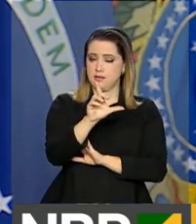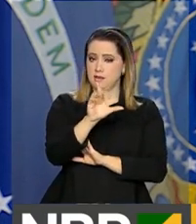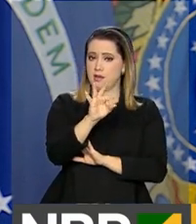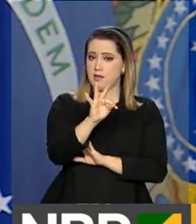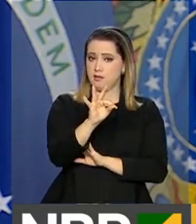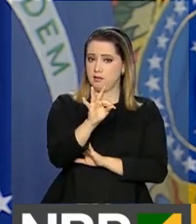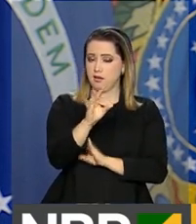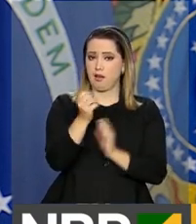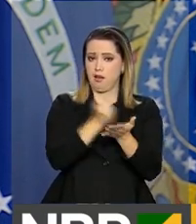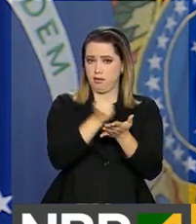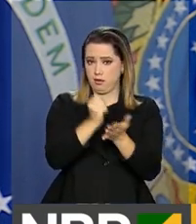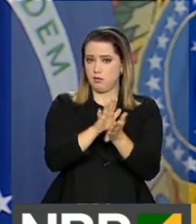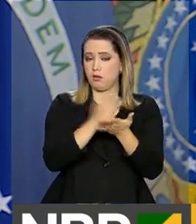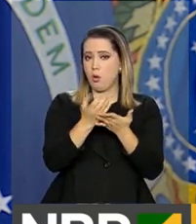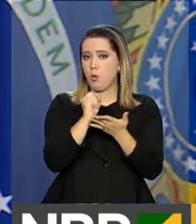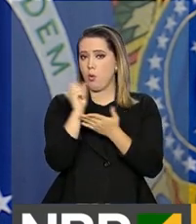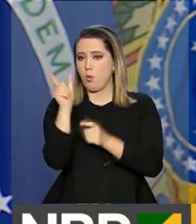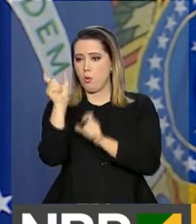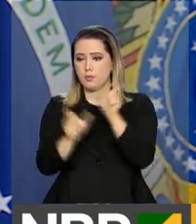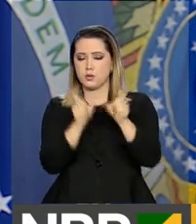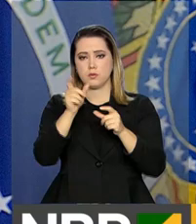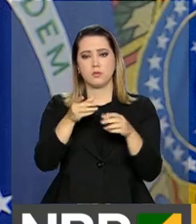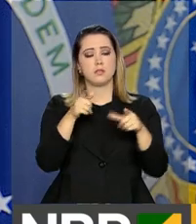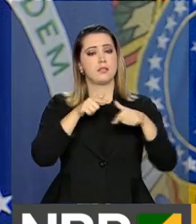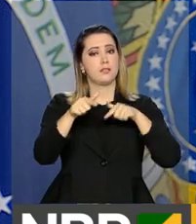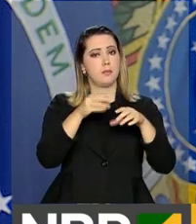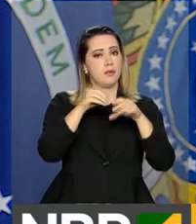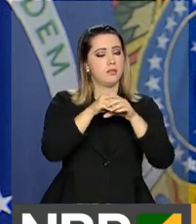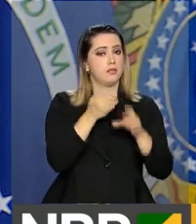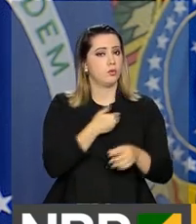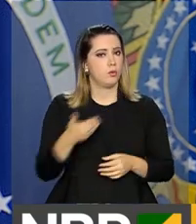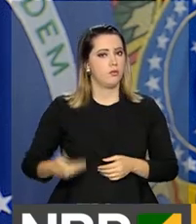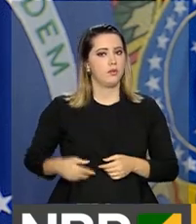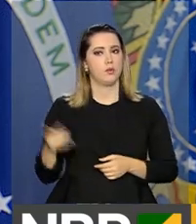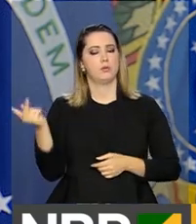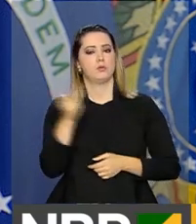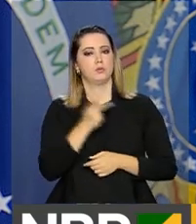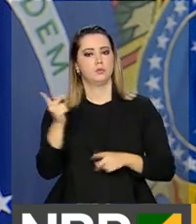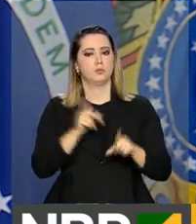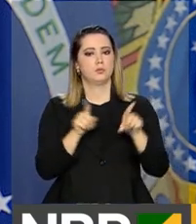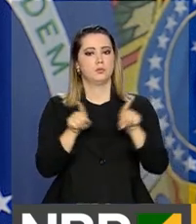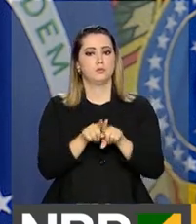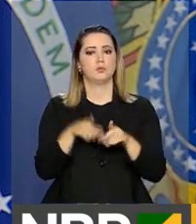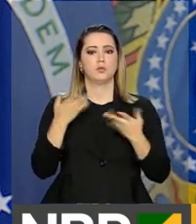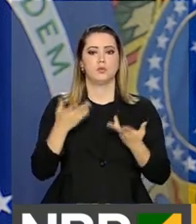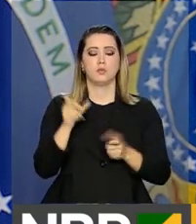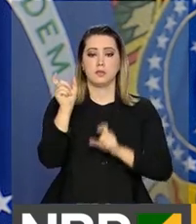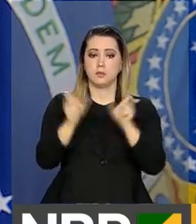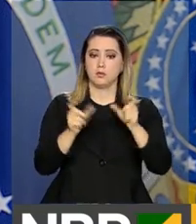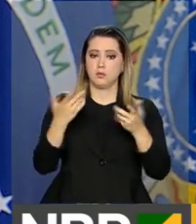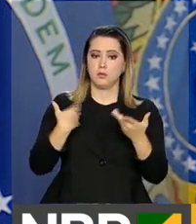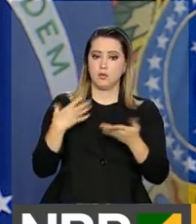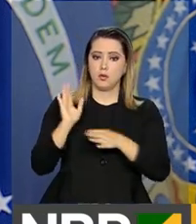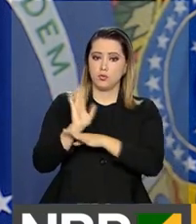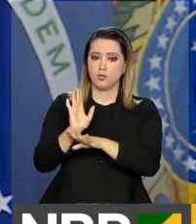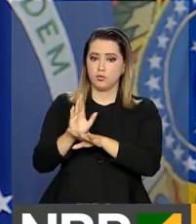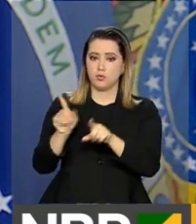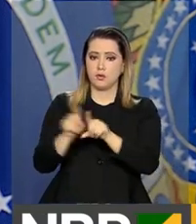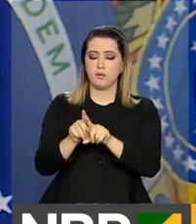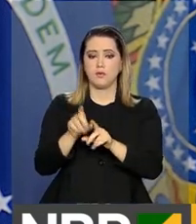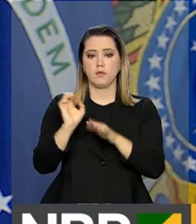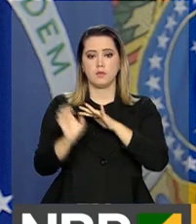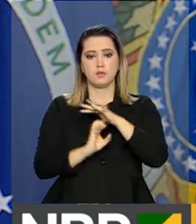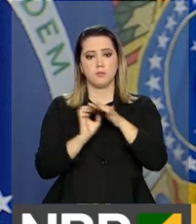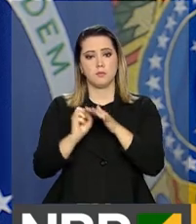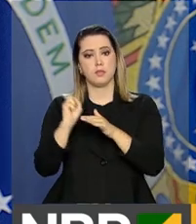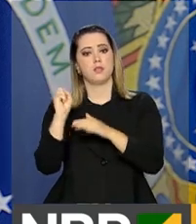em benefício dos servidores públicos ambos os casos os empregadores contribuíam em